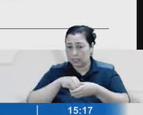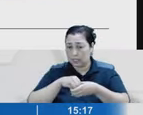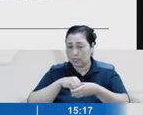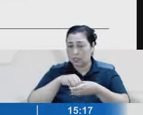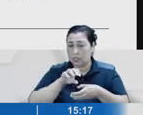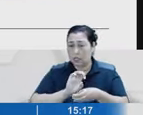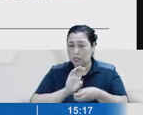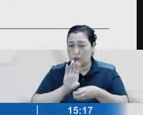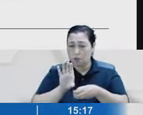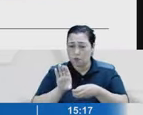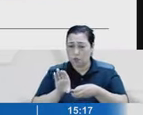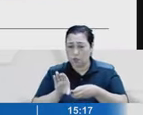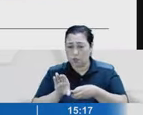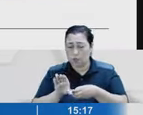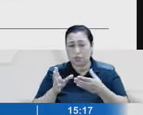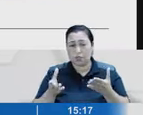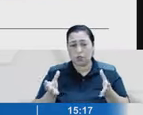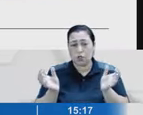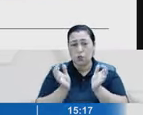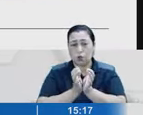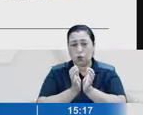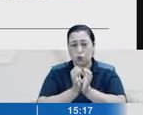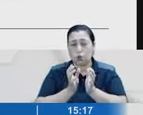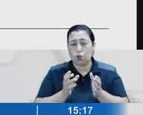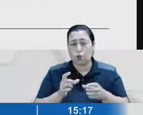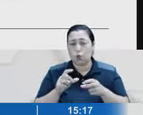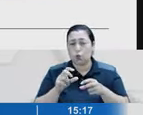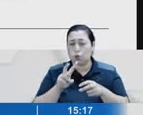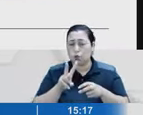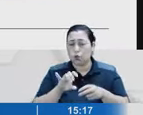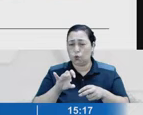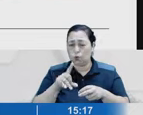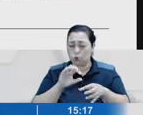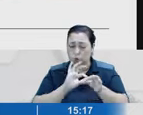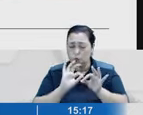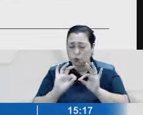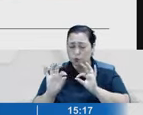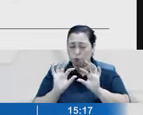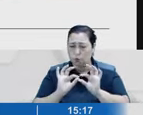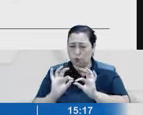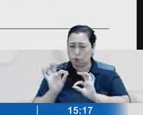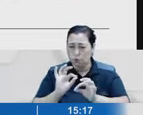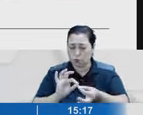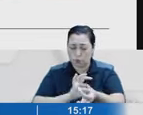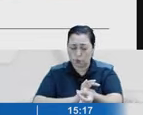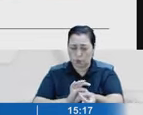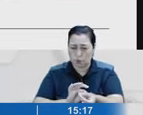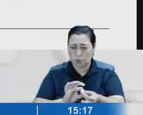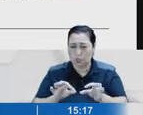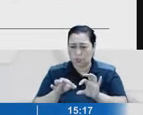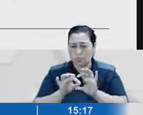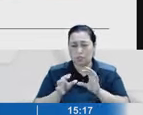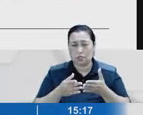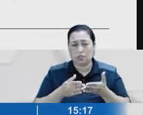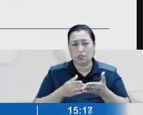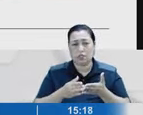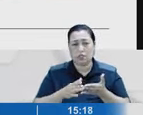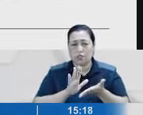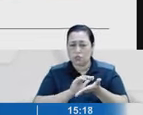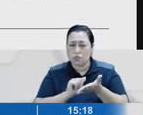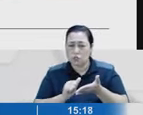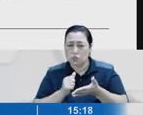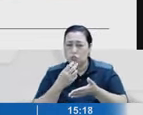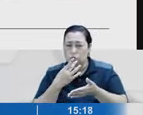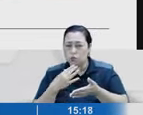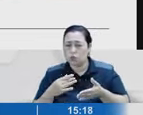o plexo hemorroidário. É um conjunto de veias que faz a vascularização do nosso canal anal. Elas tiram o sangue daí